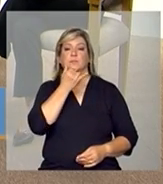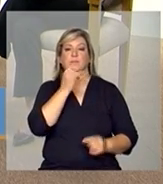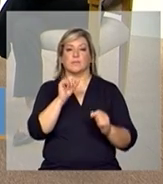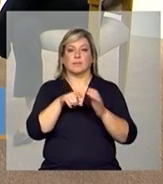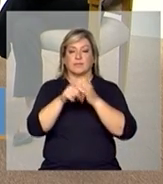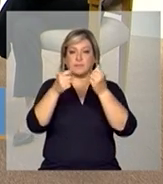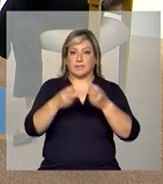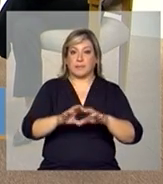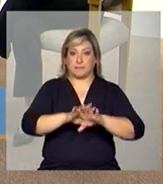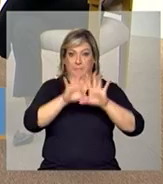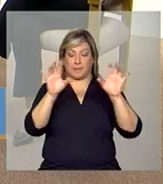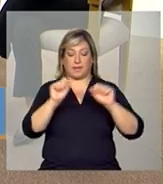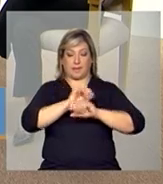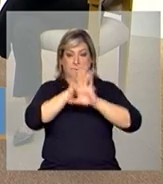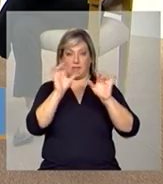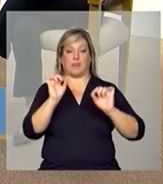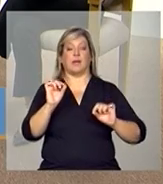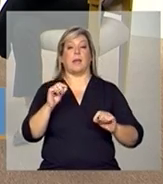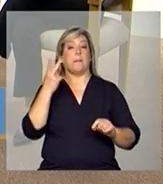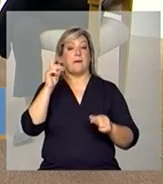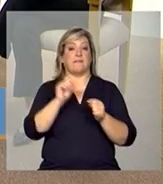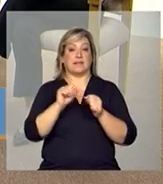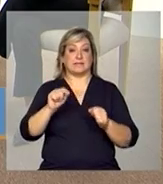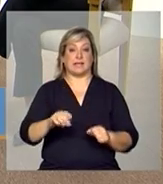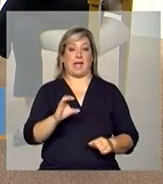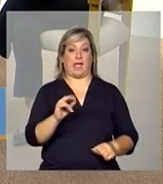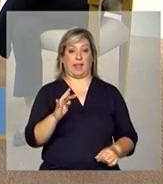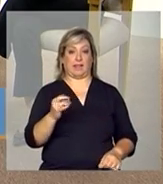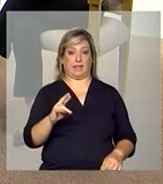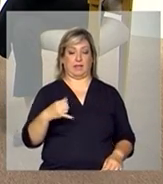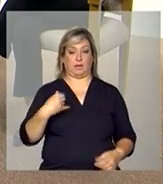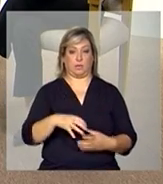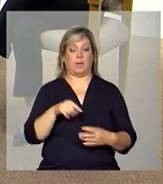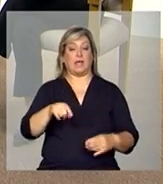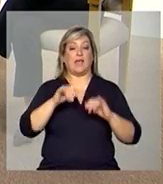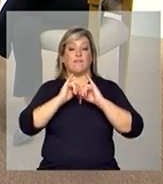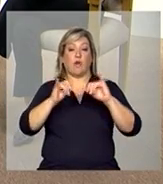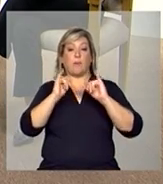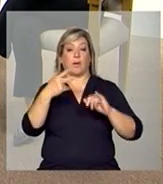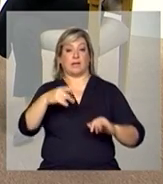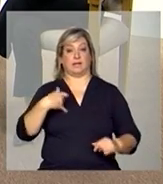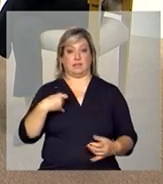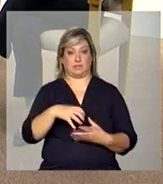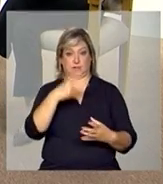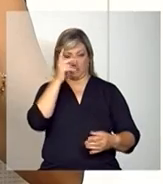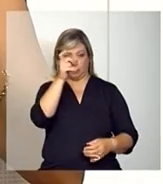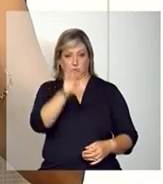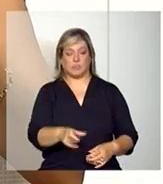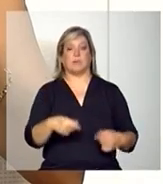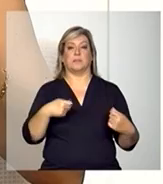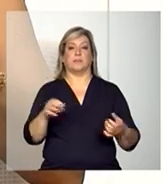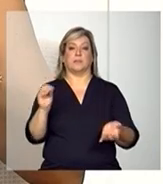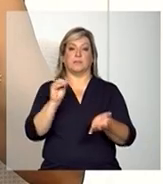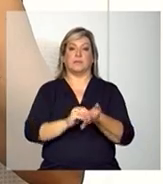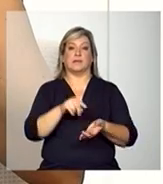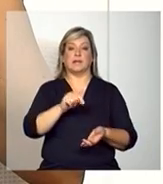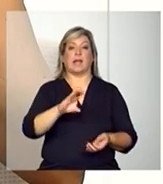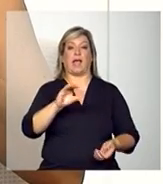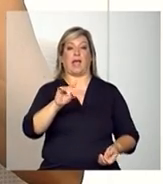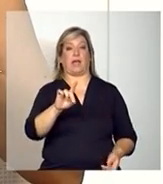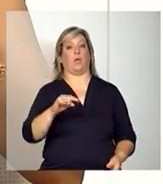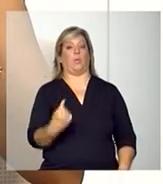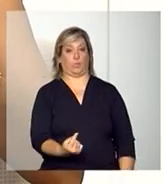destacar que para poder e gerar a carteira de um idoso os dados desse idoso eles vêm para o sistema Carteira do Idoso do cadastro